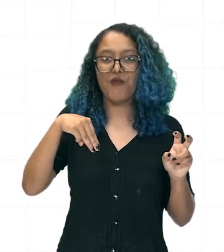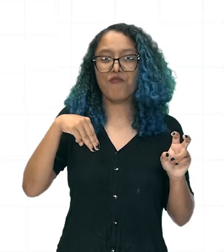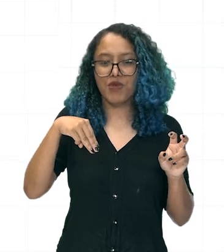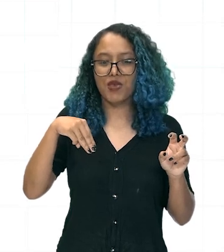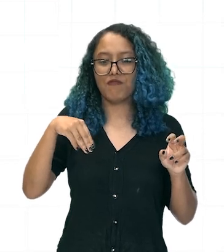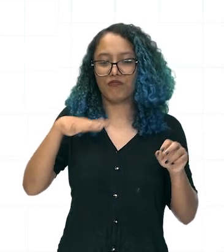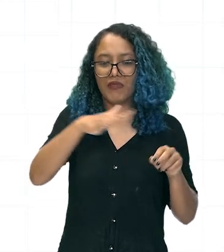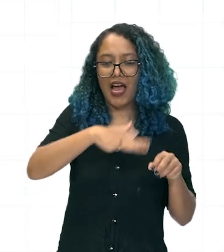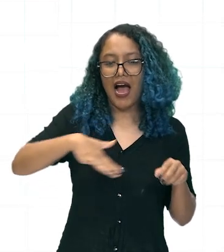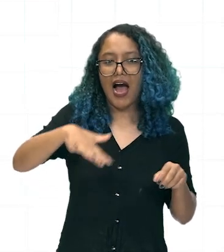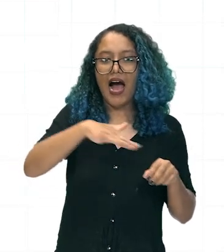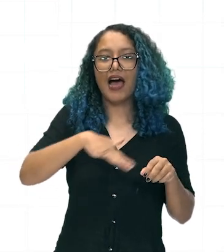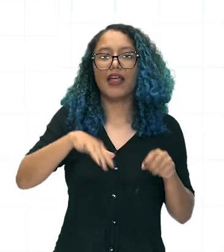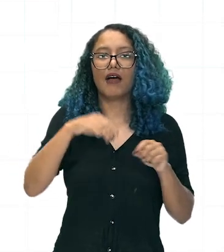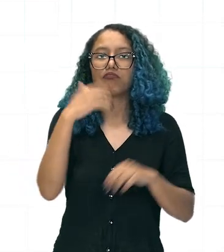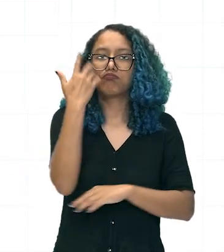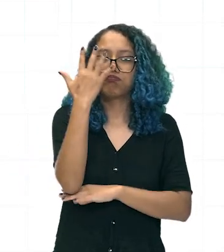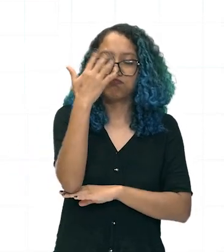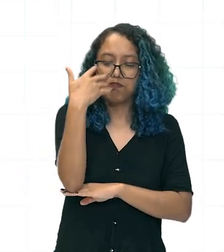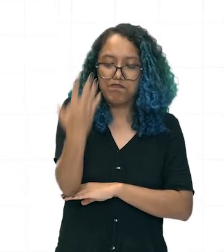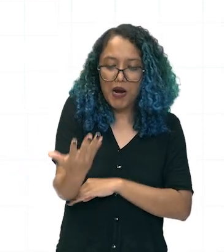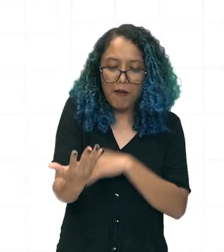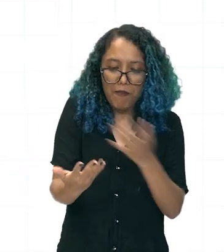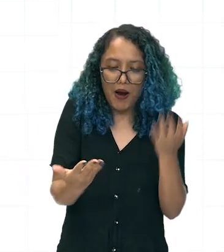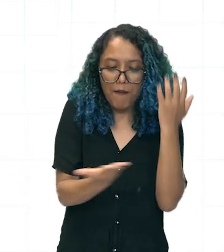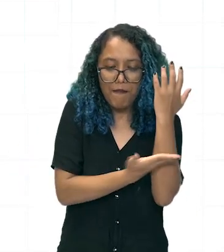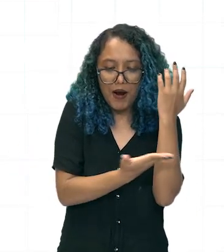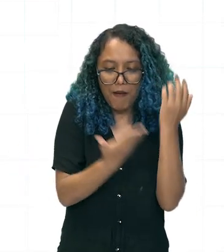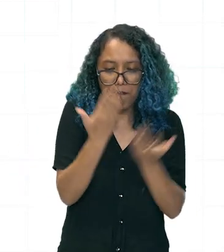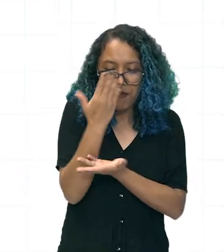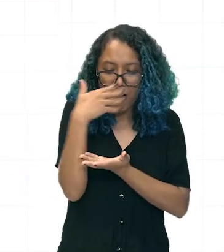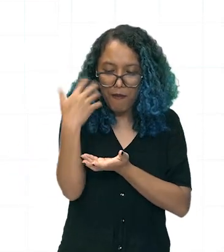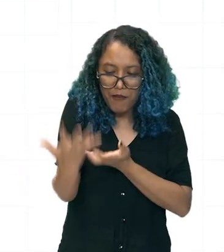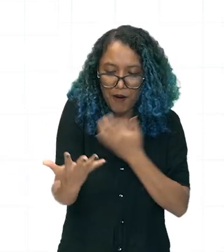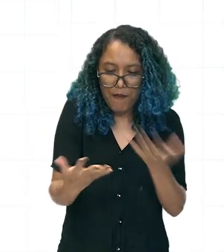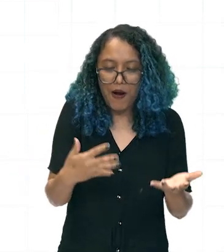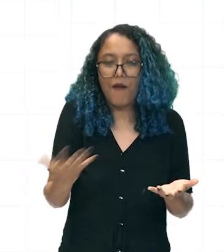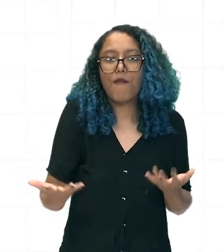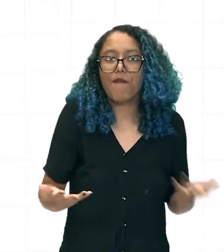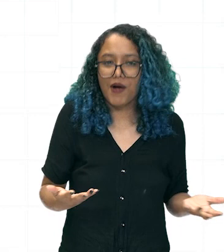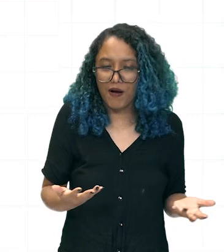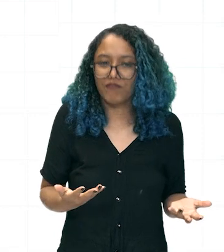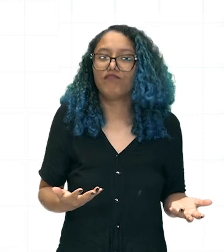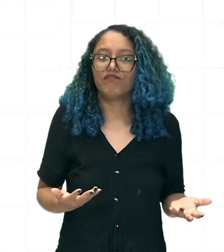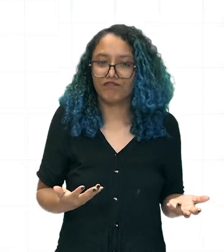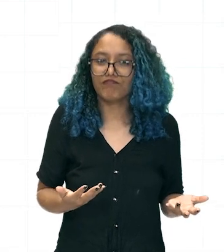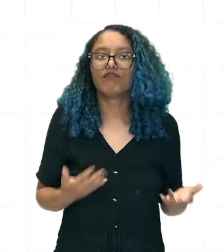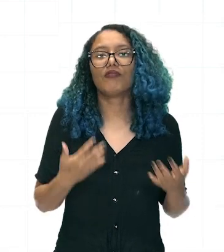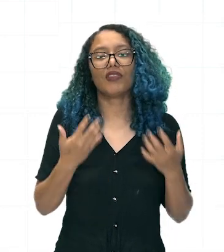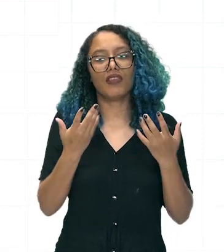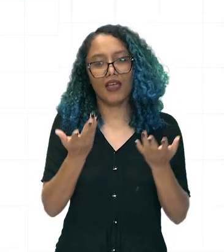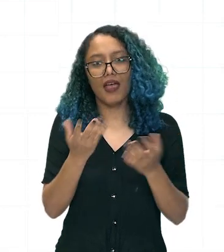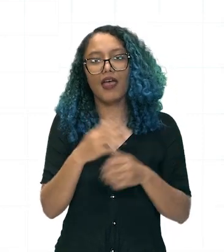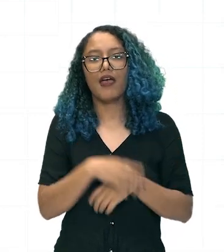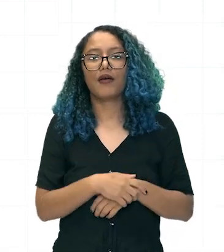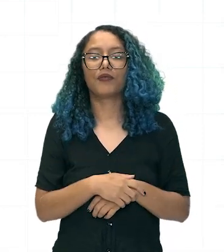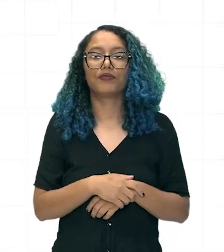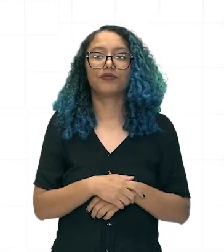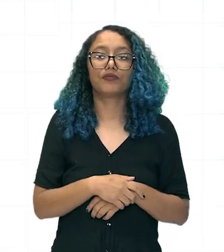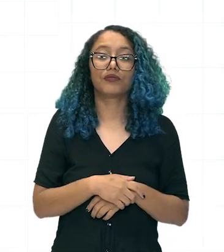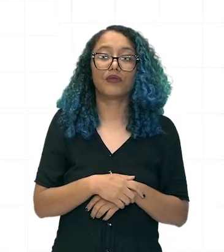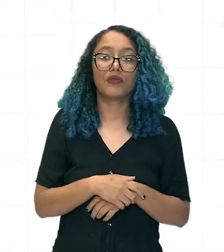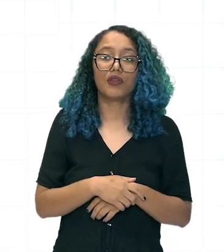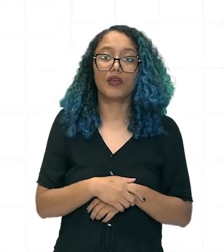quadrados sendo desmatado. Então, eu peguei aí o maior. Então, é uma forma de interpretar, quando